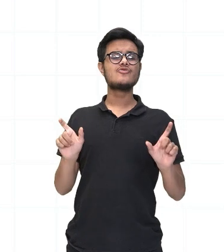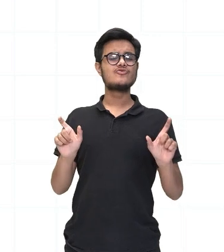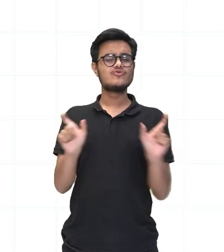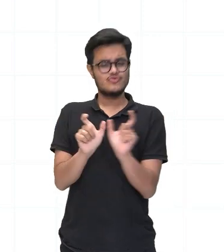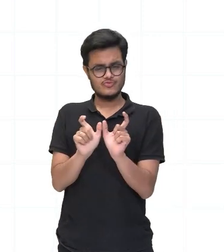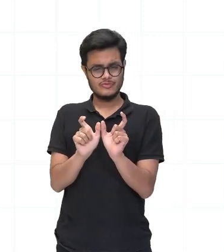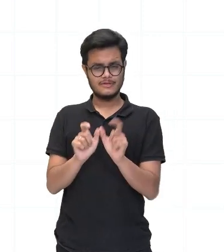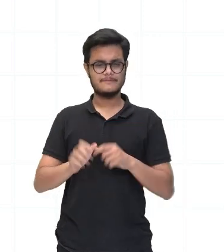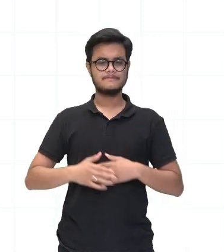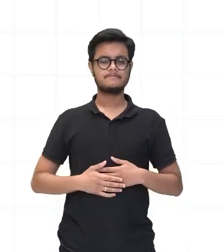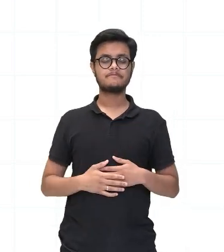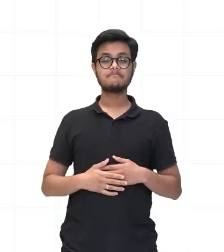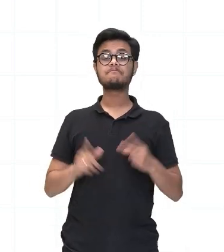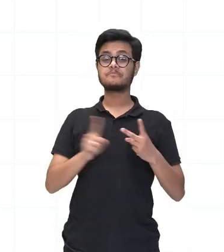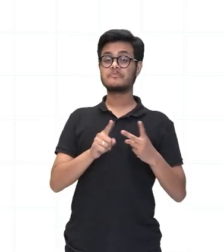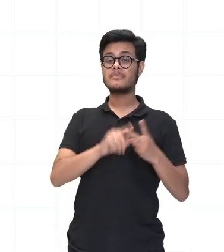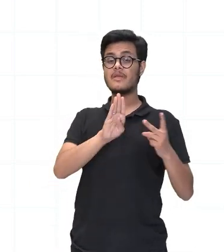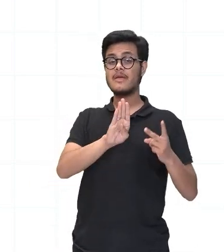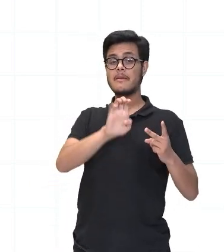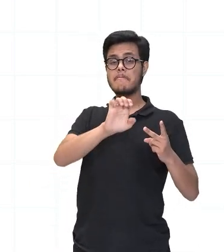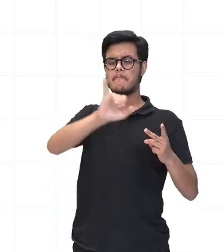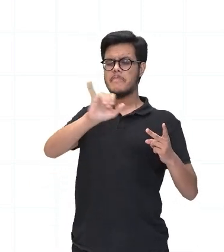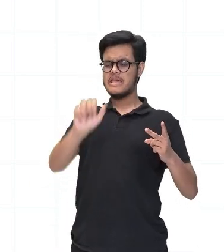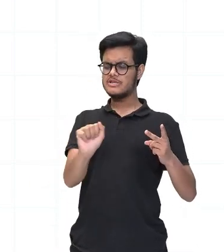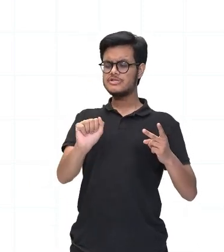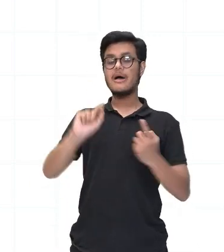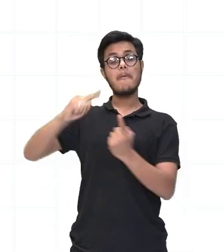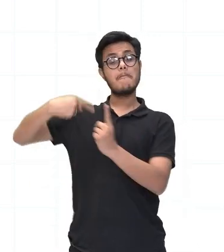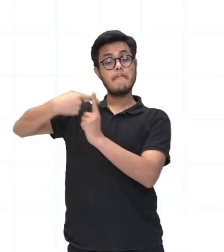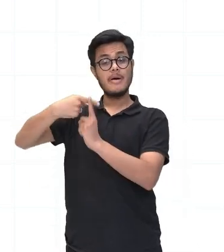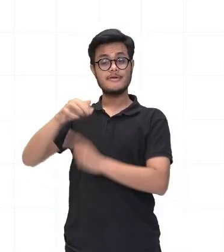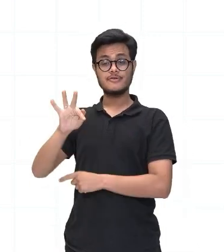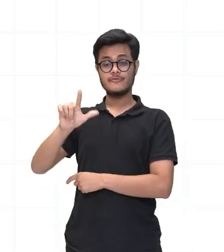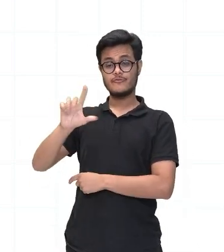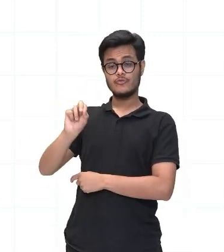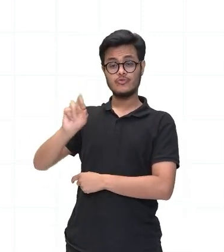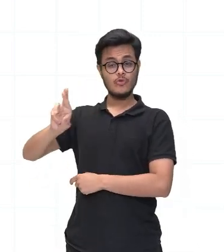Muito bem. Beija mais flor